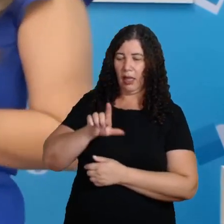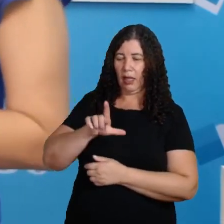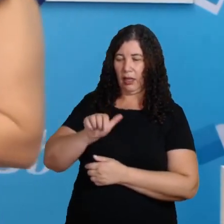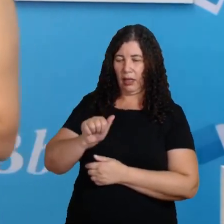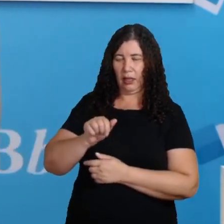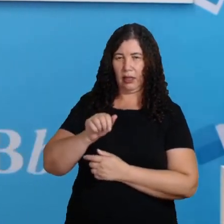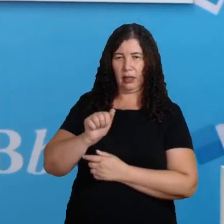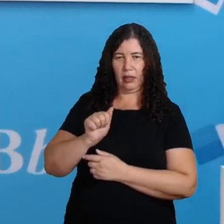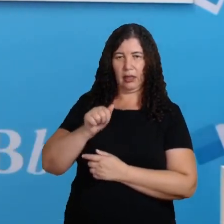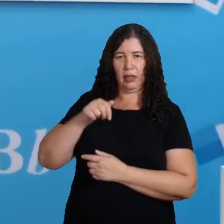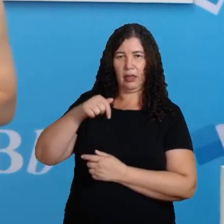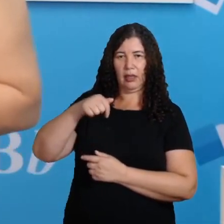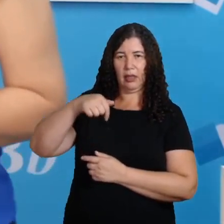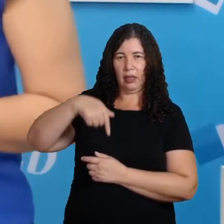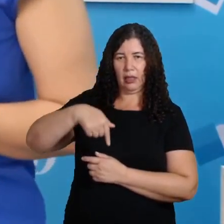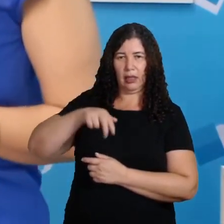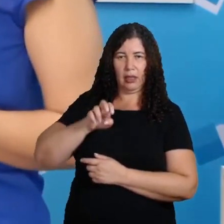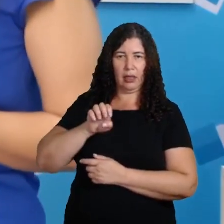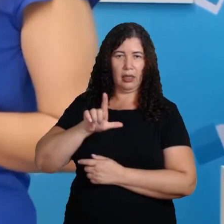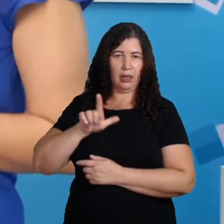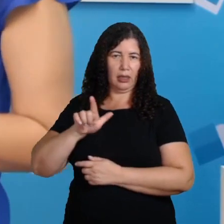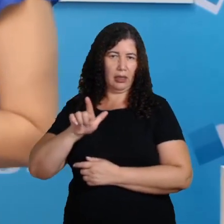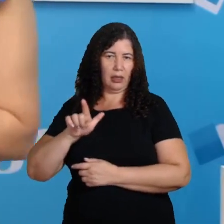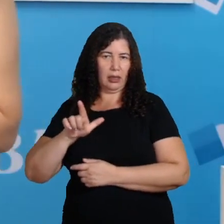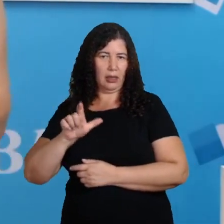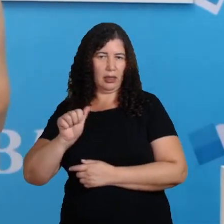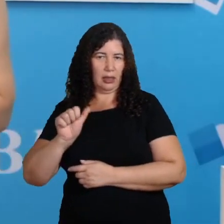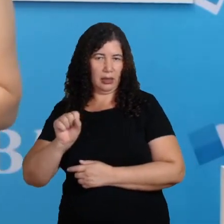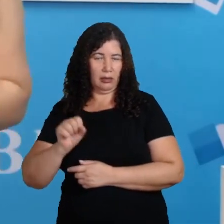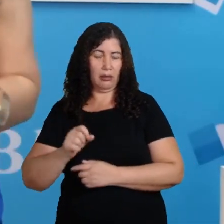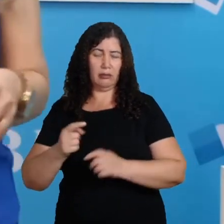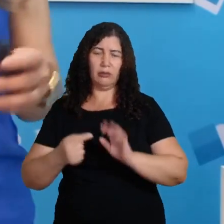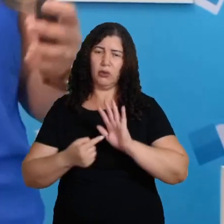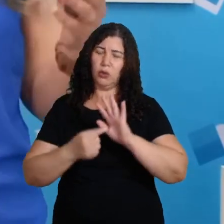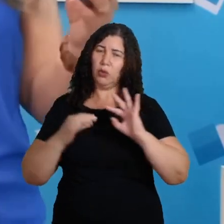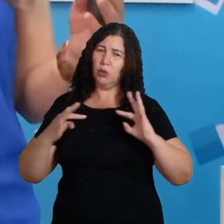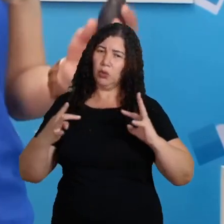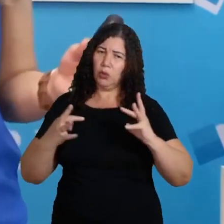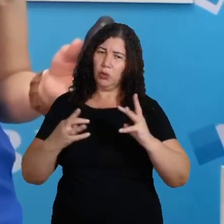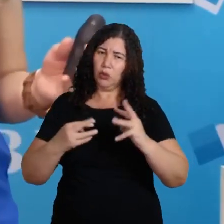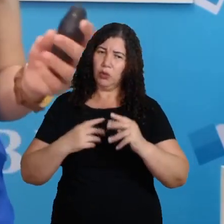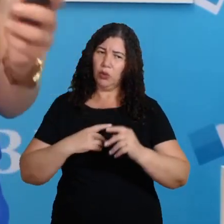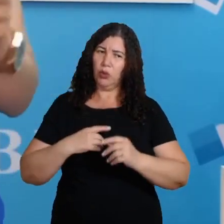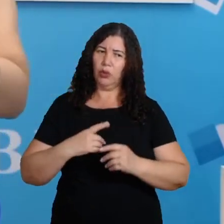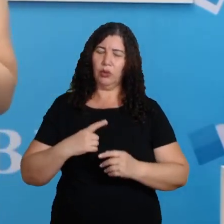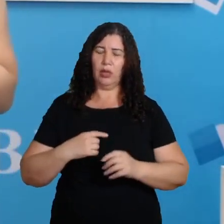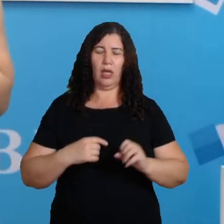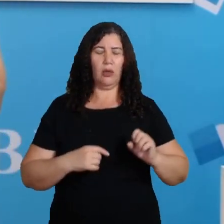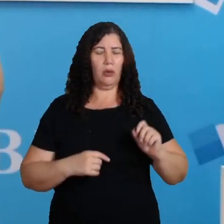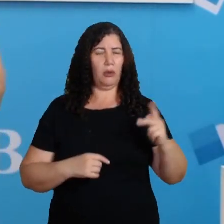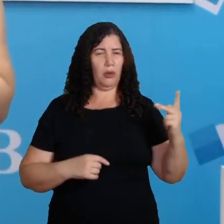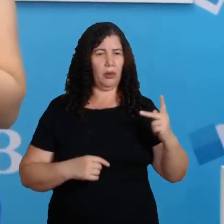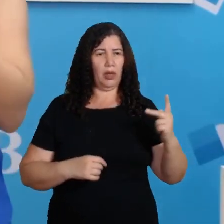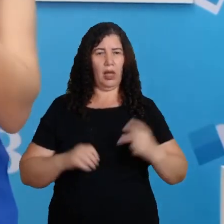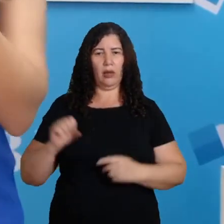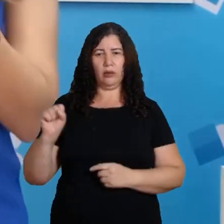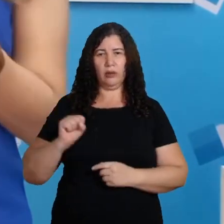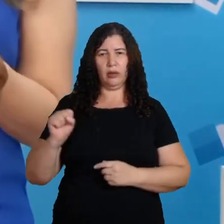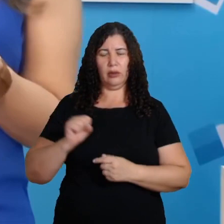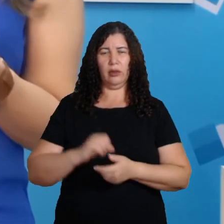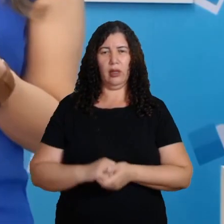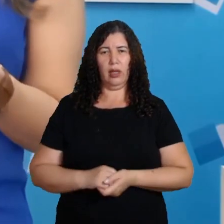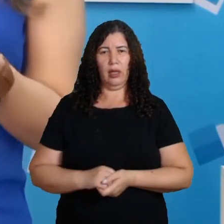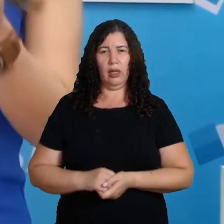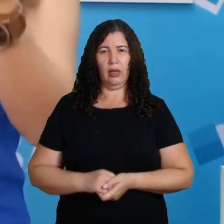Percebem? Aqui eu tenho todos os pronomes demonstrativos variáveis. E o que significa dizer que